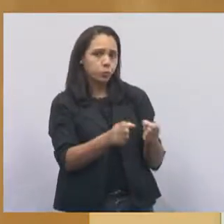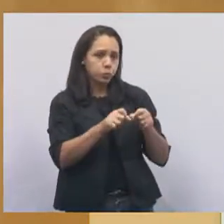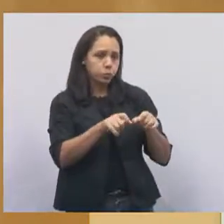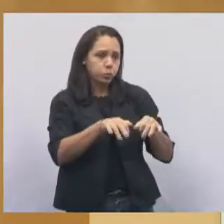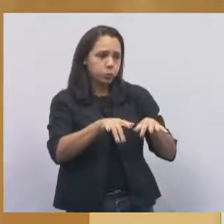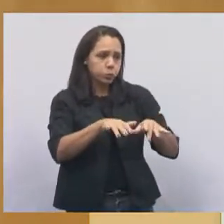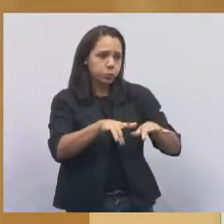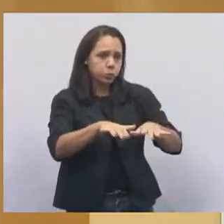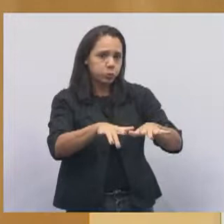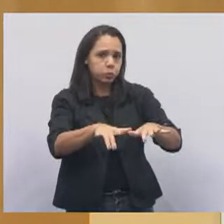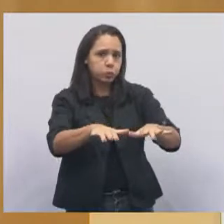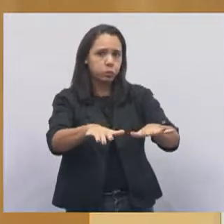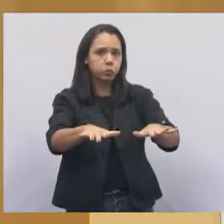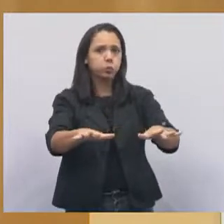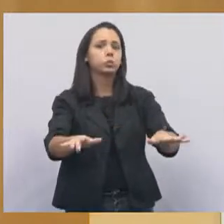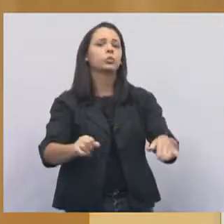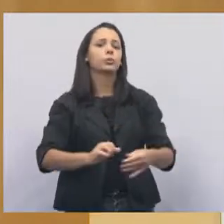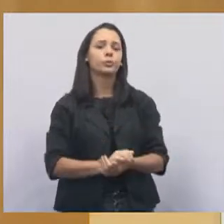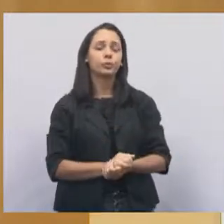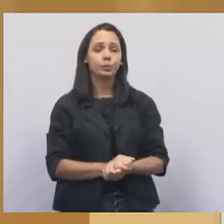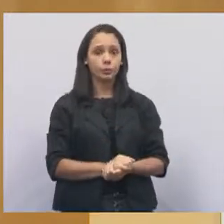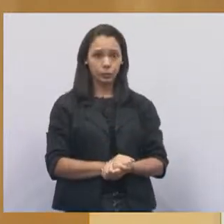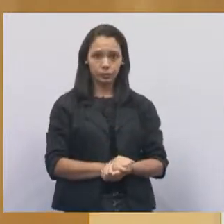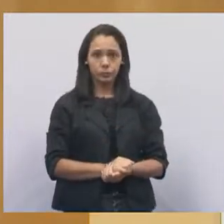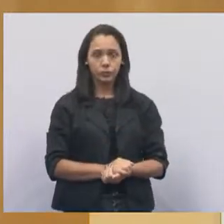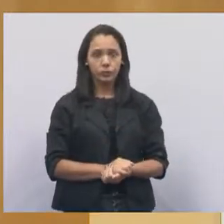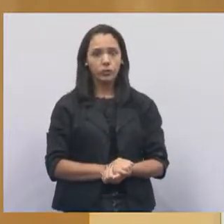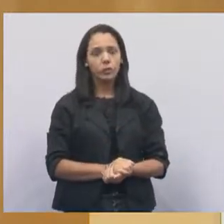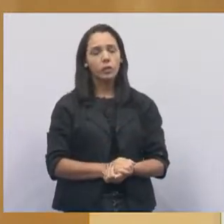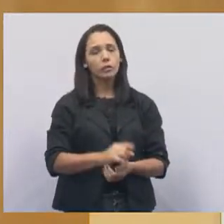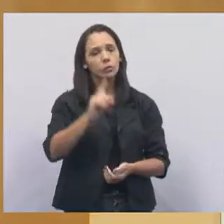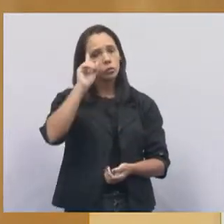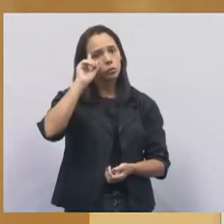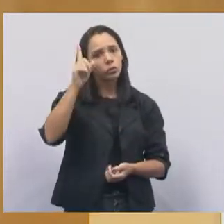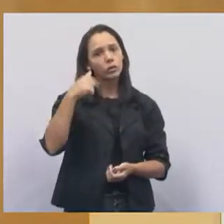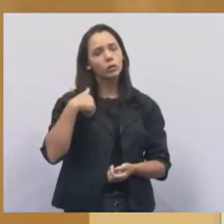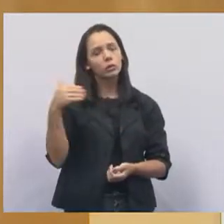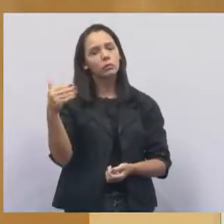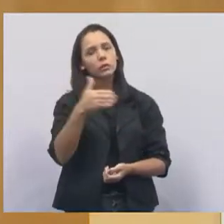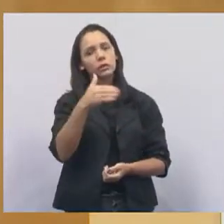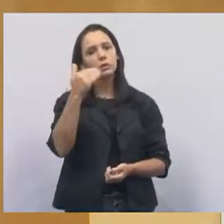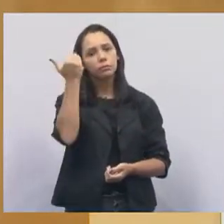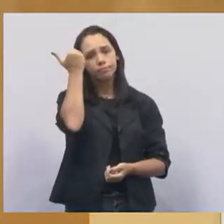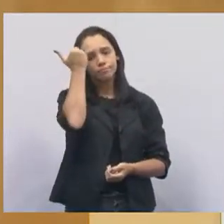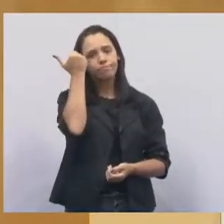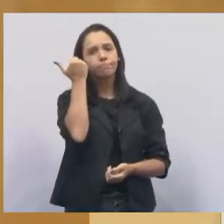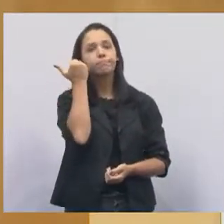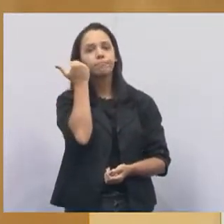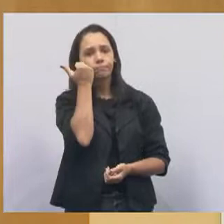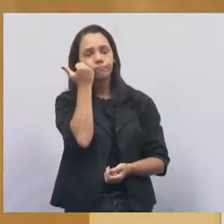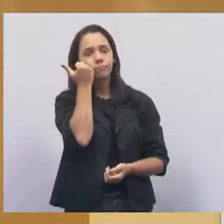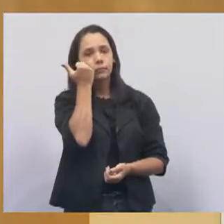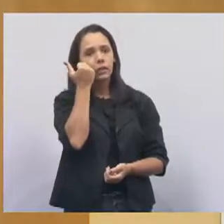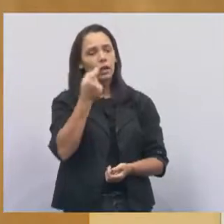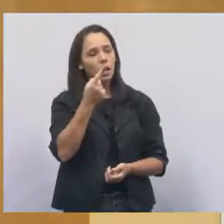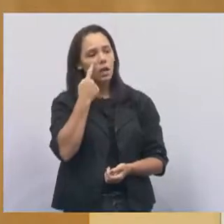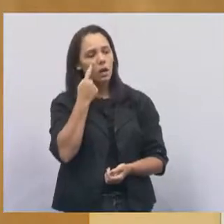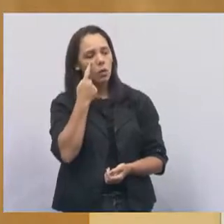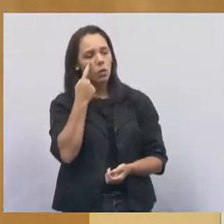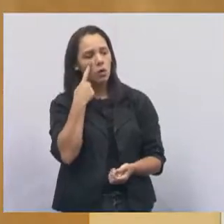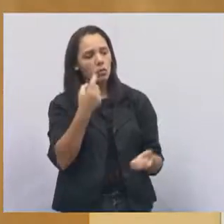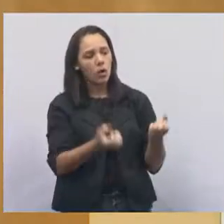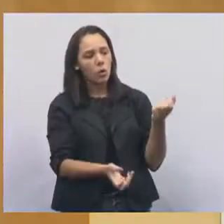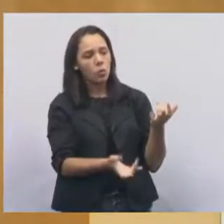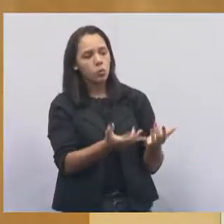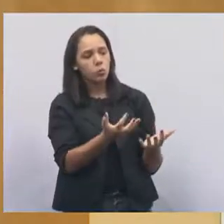pegando fogo naquele local Outro dia eu tava indo para Santa Branca passei por uma experiência tinha Chamas eu não sei se era